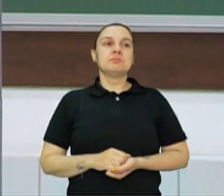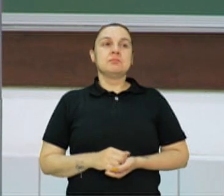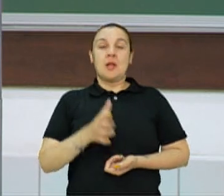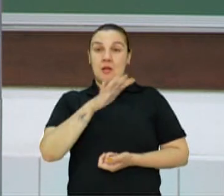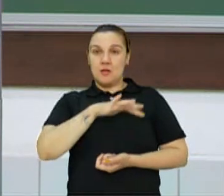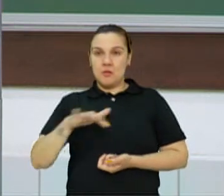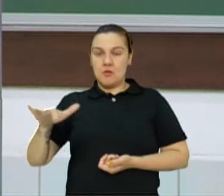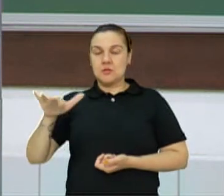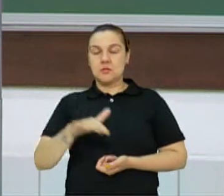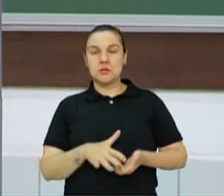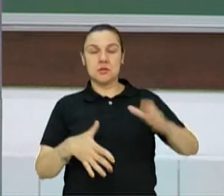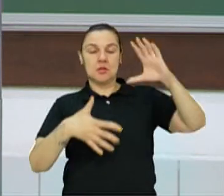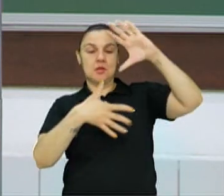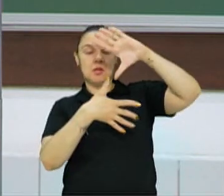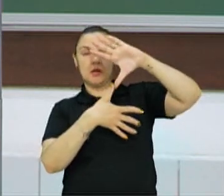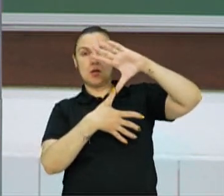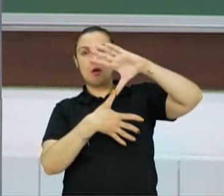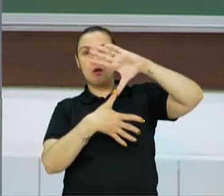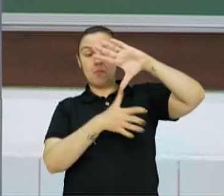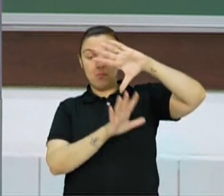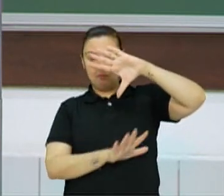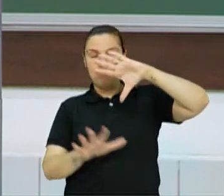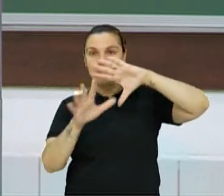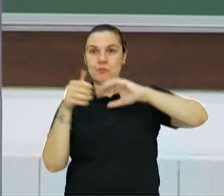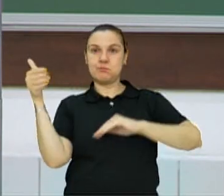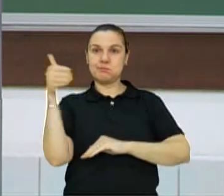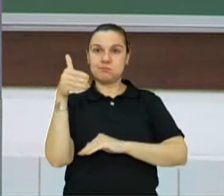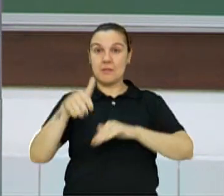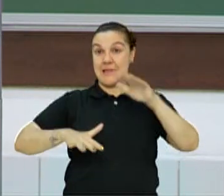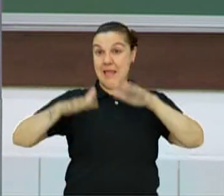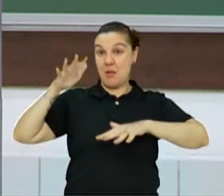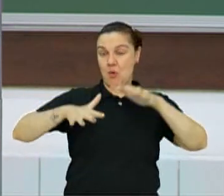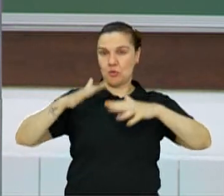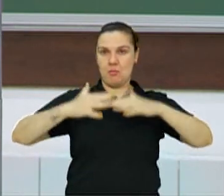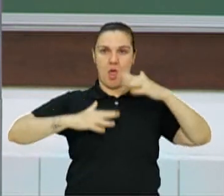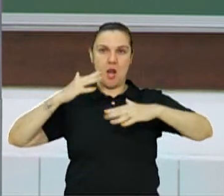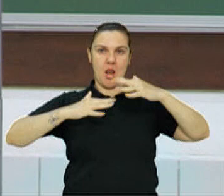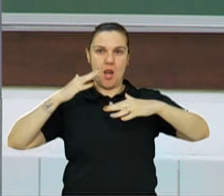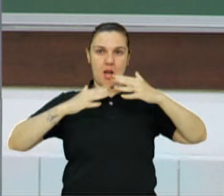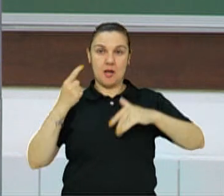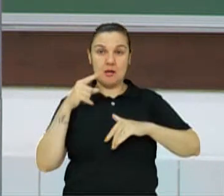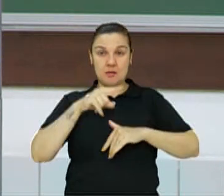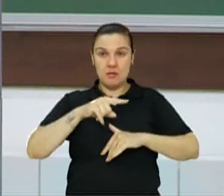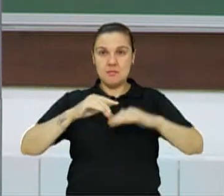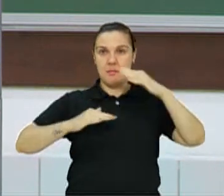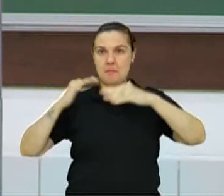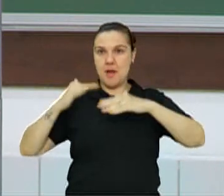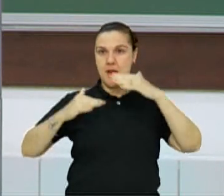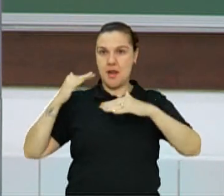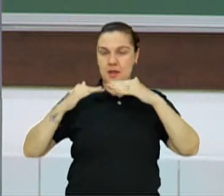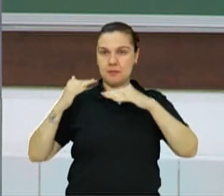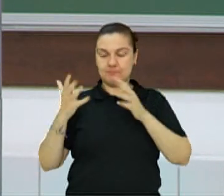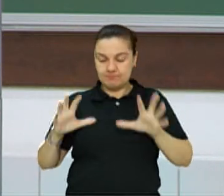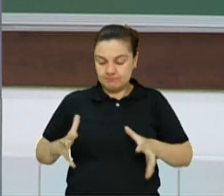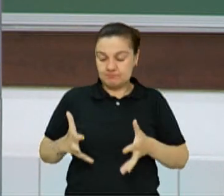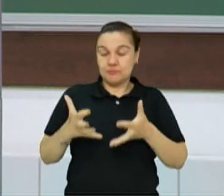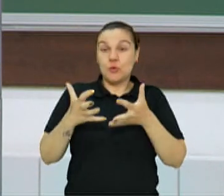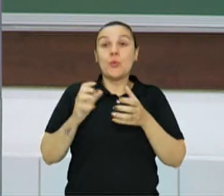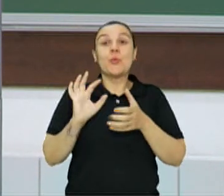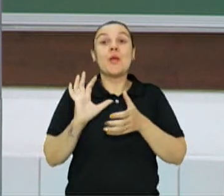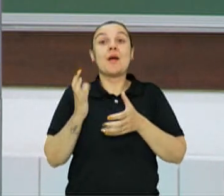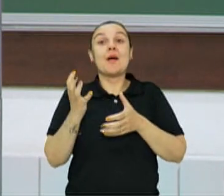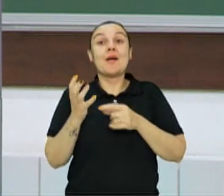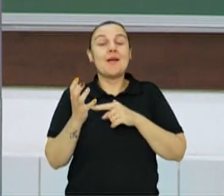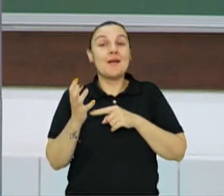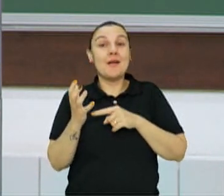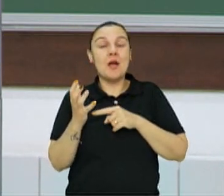nosso continente sofreu intensas ações de terremotos. Essas ações fizeram com